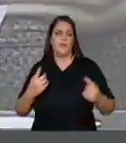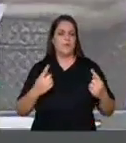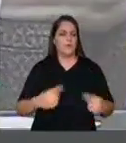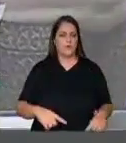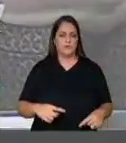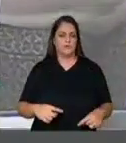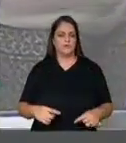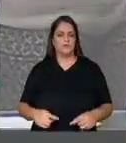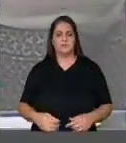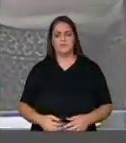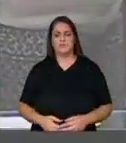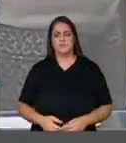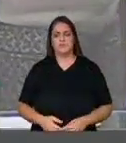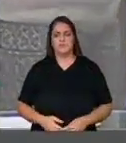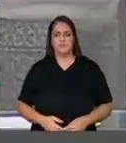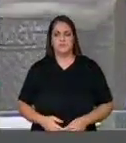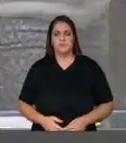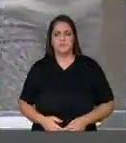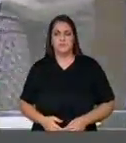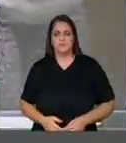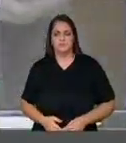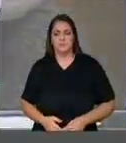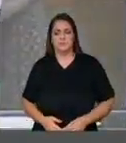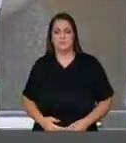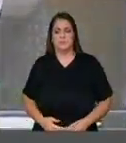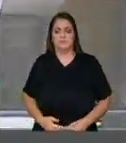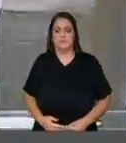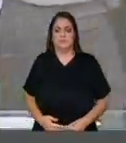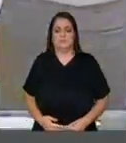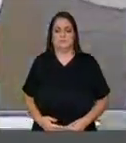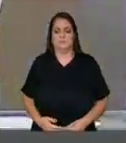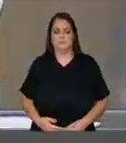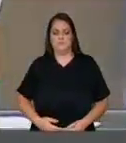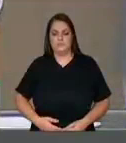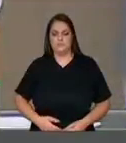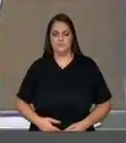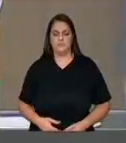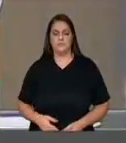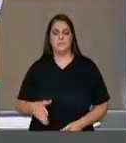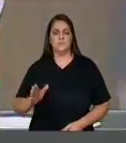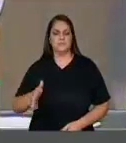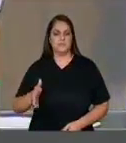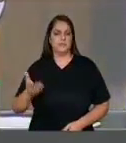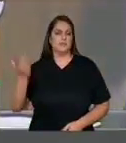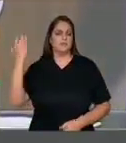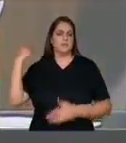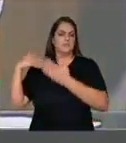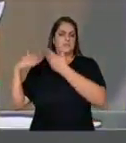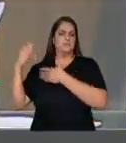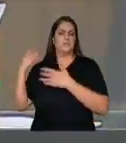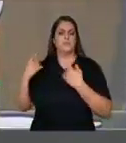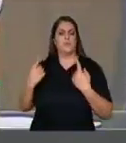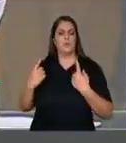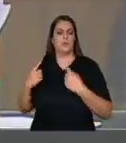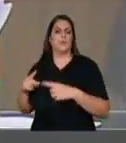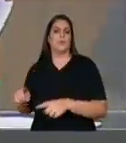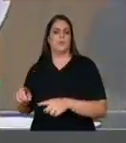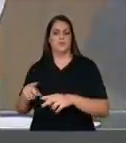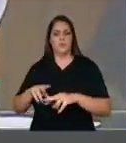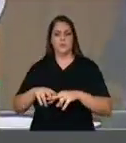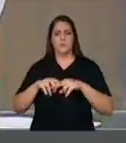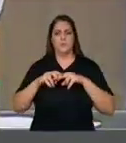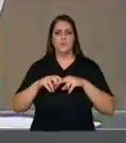fato do que as manifestações de referência e protesto ocorridas em Treveris por ocasião do erguimento de uma